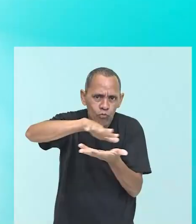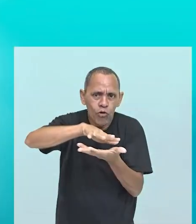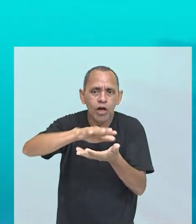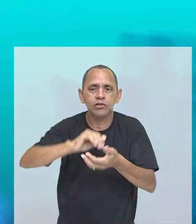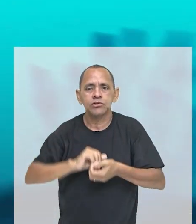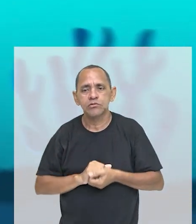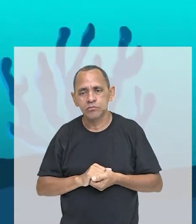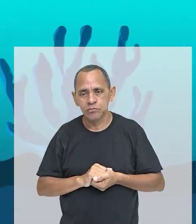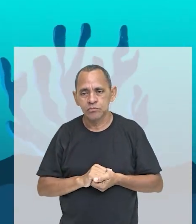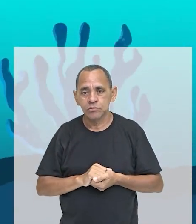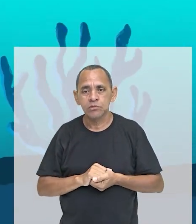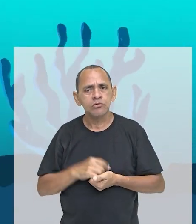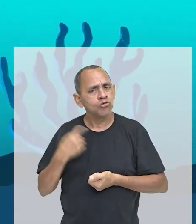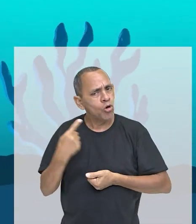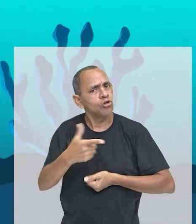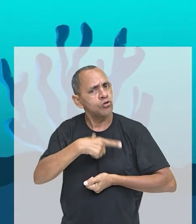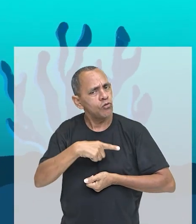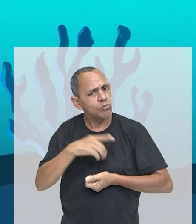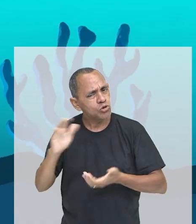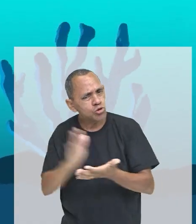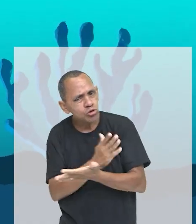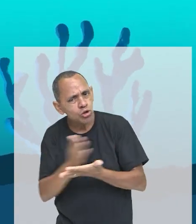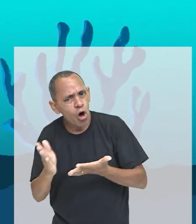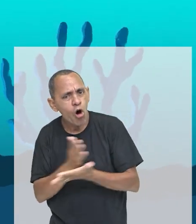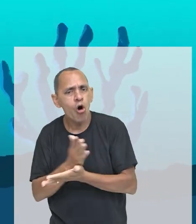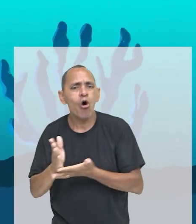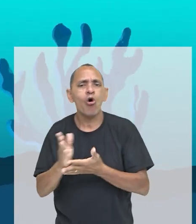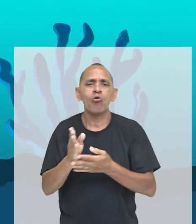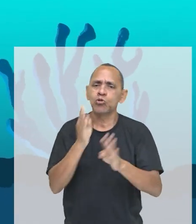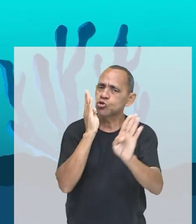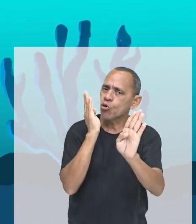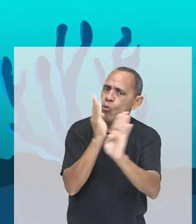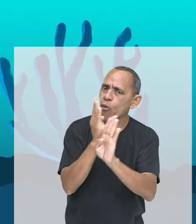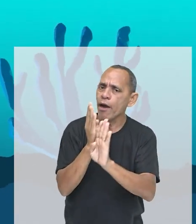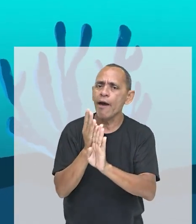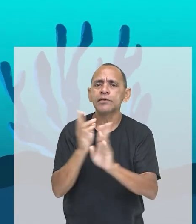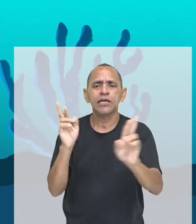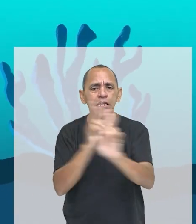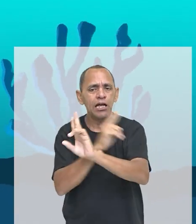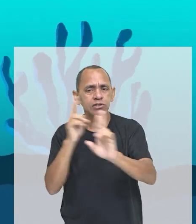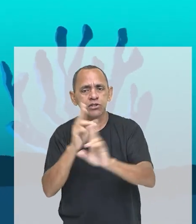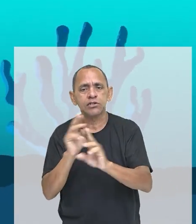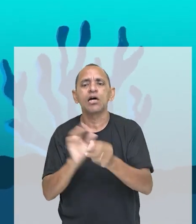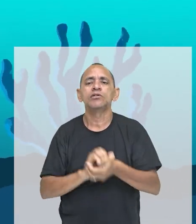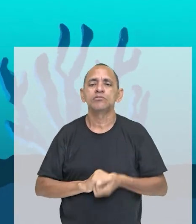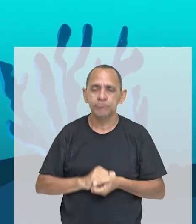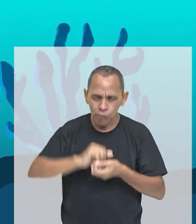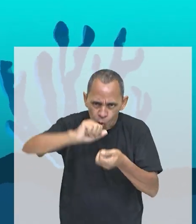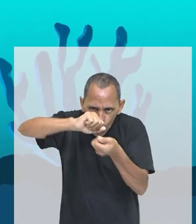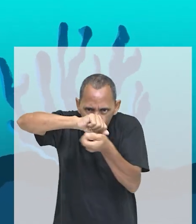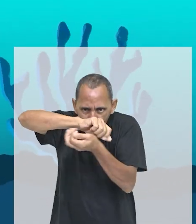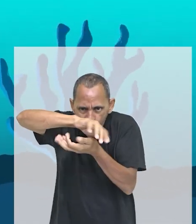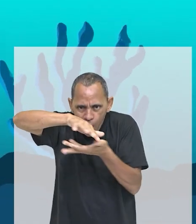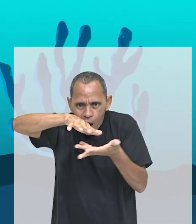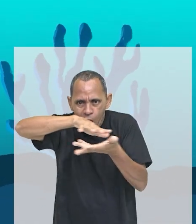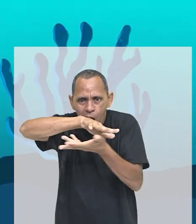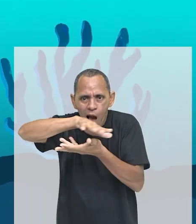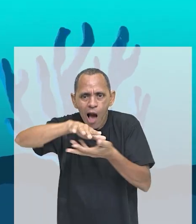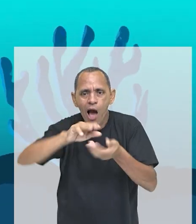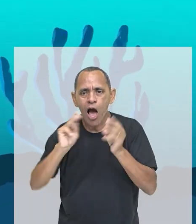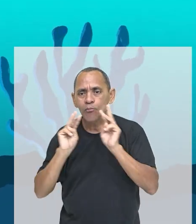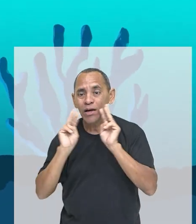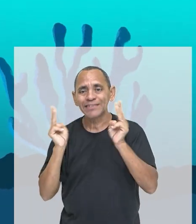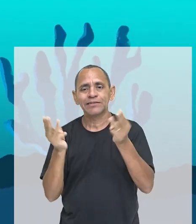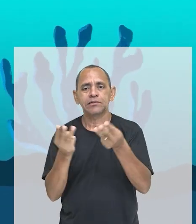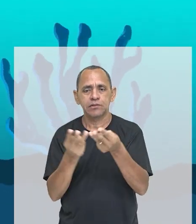nós tivemos descobertas nos últimos anos, né, relacionado então à matéria escura e à energia escura. Não